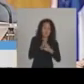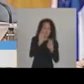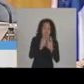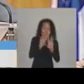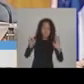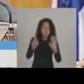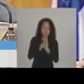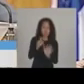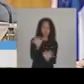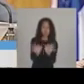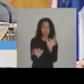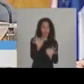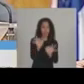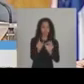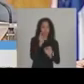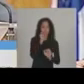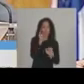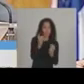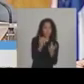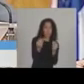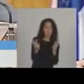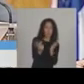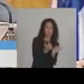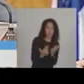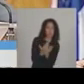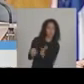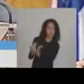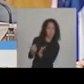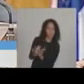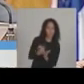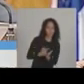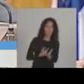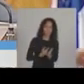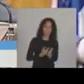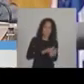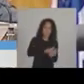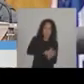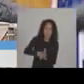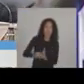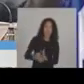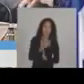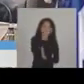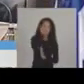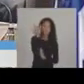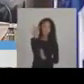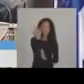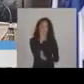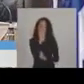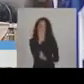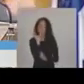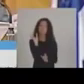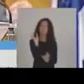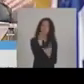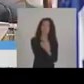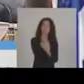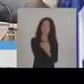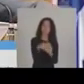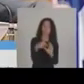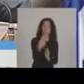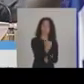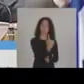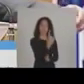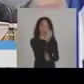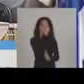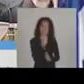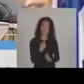da justiça e vai ver o tanto de corrupção que tem o cara conseguiu colocar para dentro da corrupção que era só dele